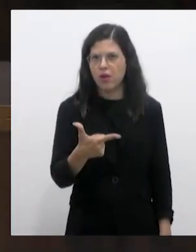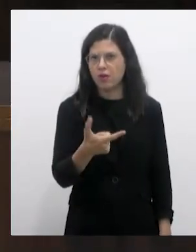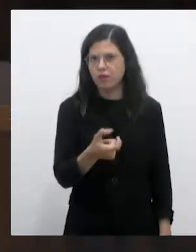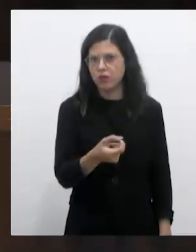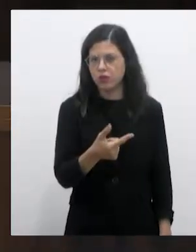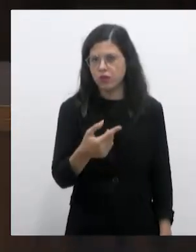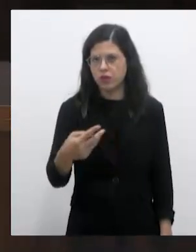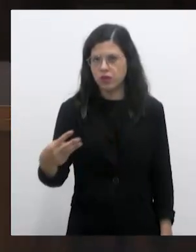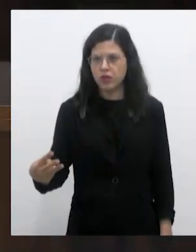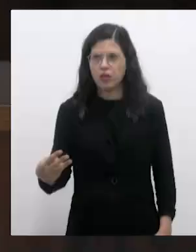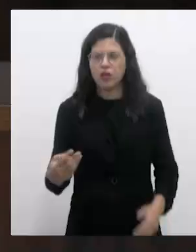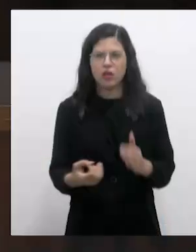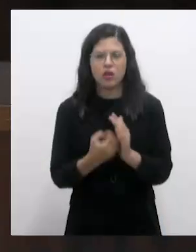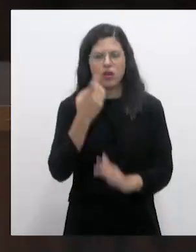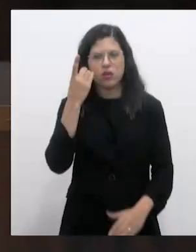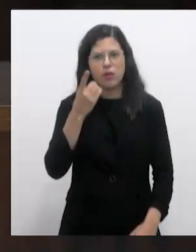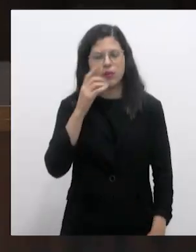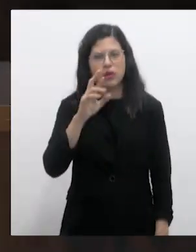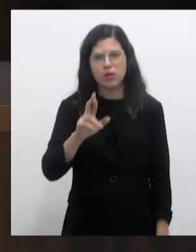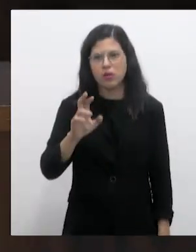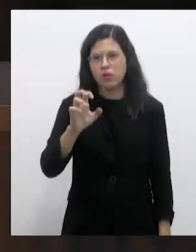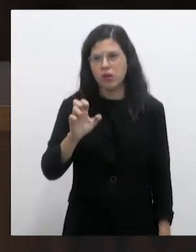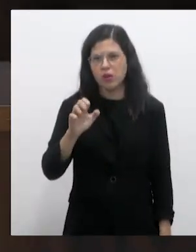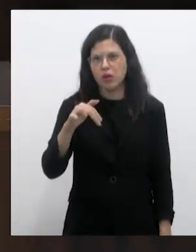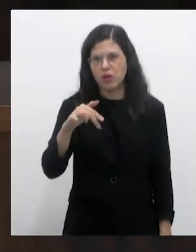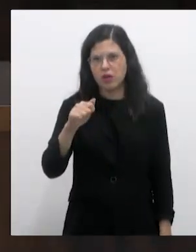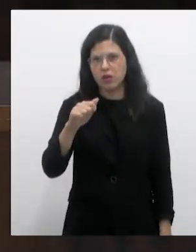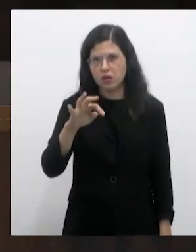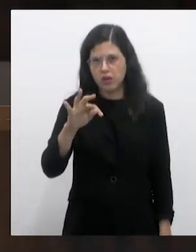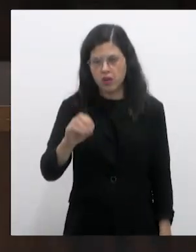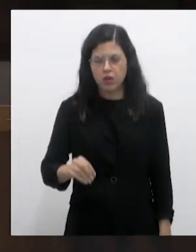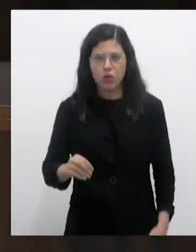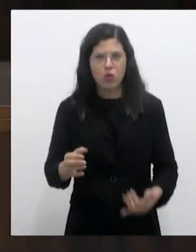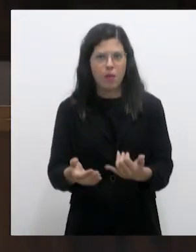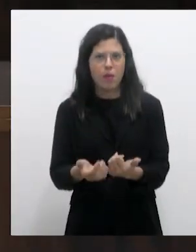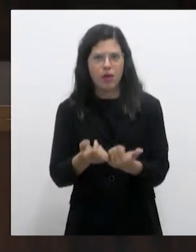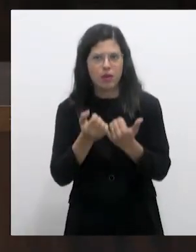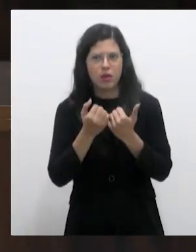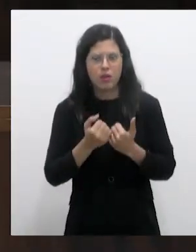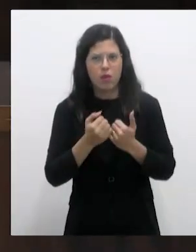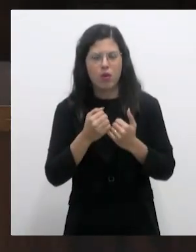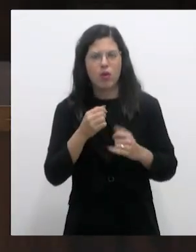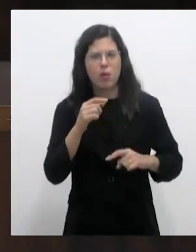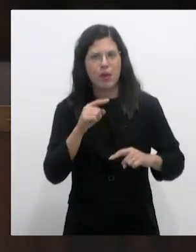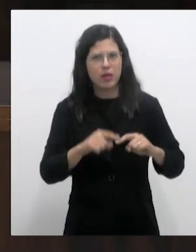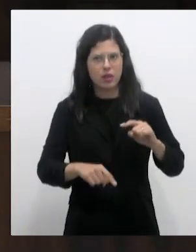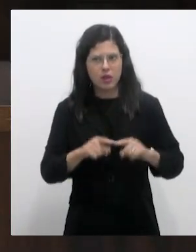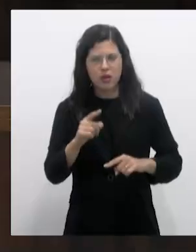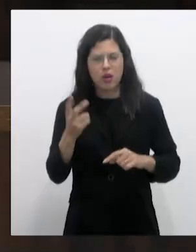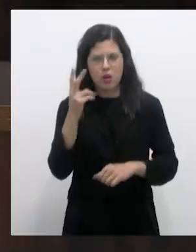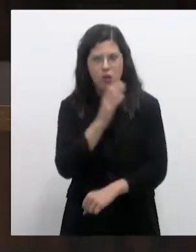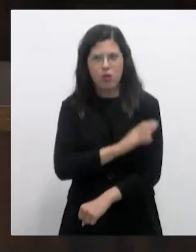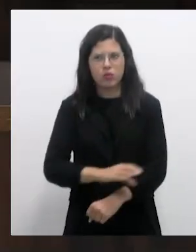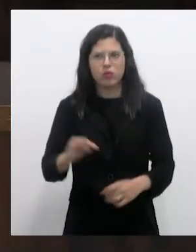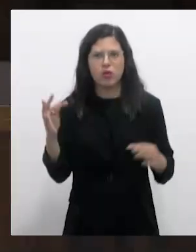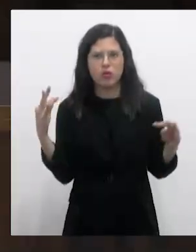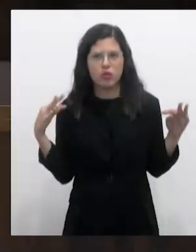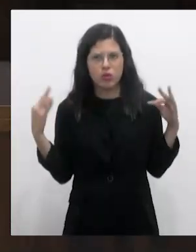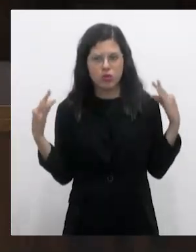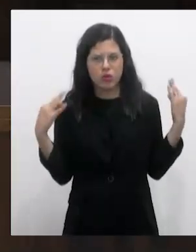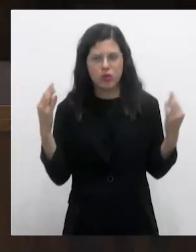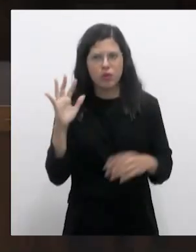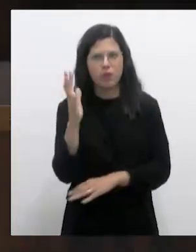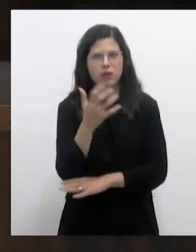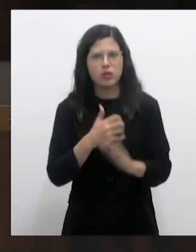2327/2023, de autoria do deputado Renato Machado, que declara como patrimônio material, cultural, turístico e paisagístico